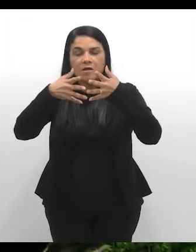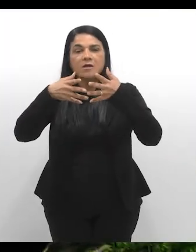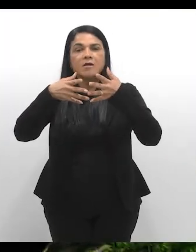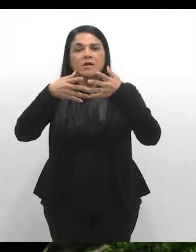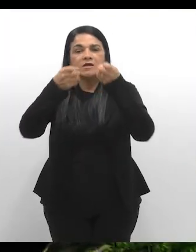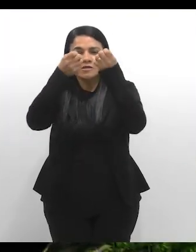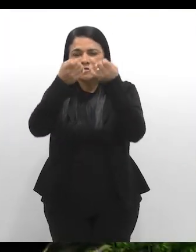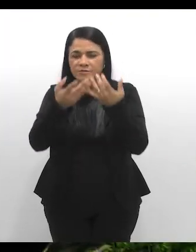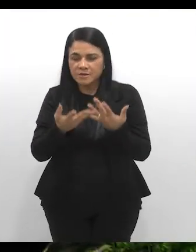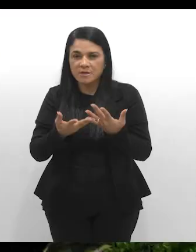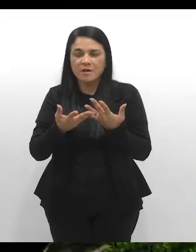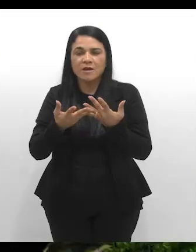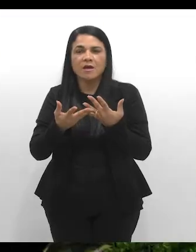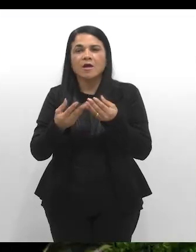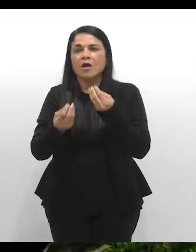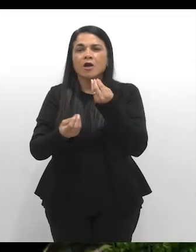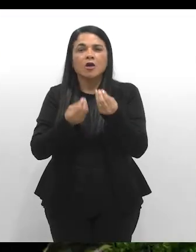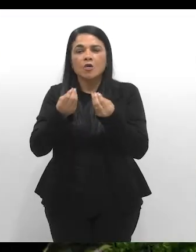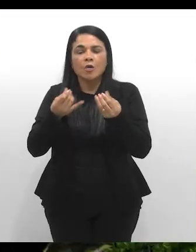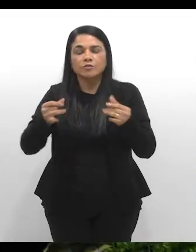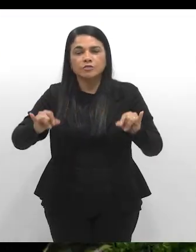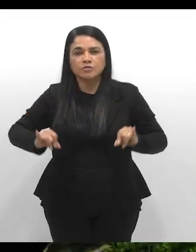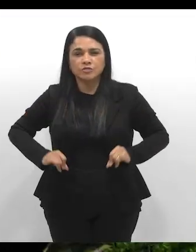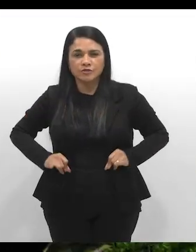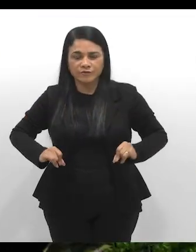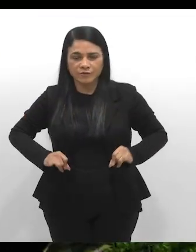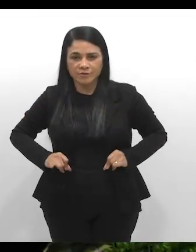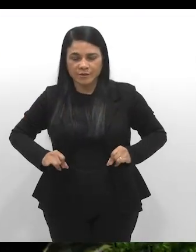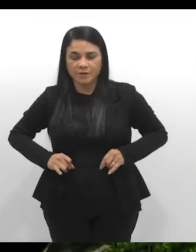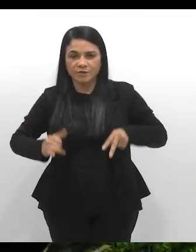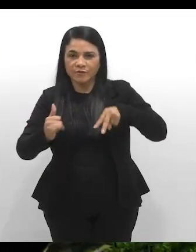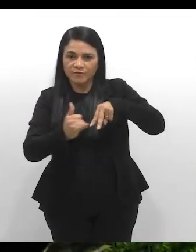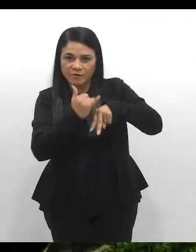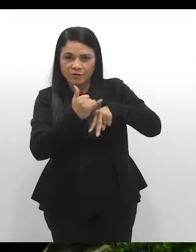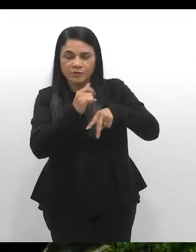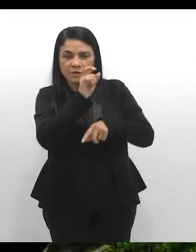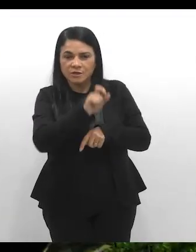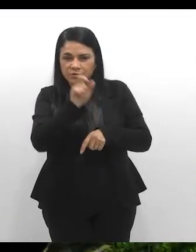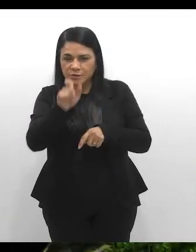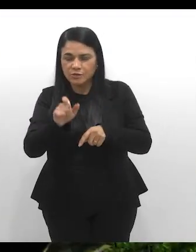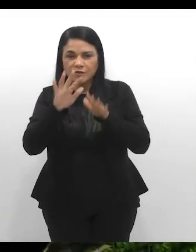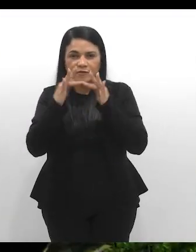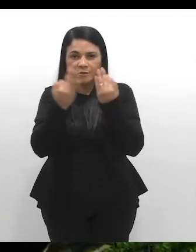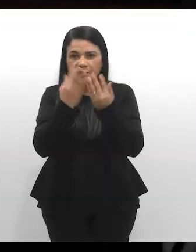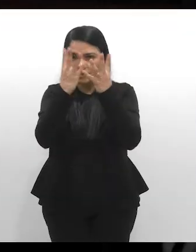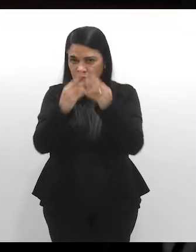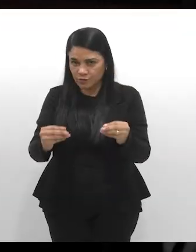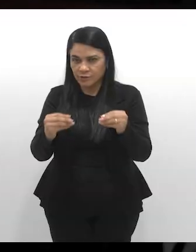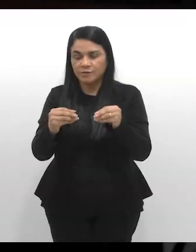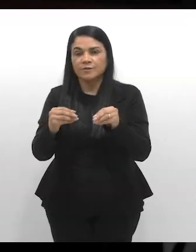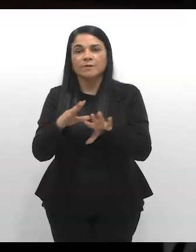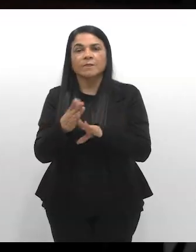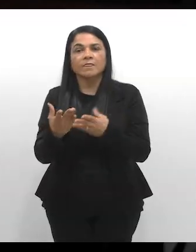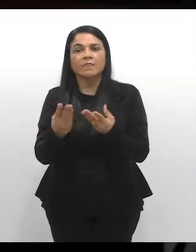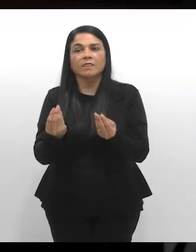um relato sobre o sofrimento das vítimas num caso de desaparecimento forçado.